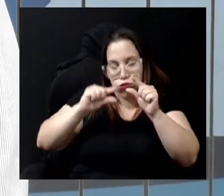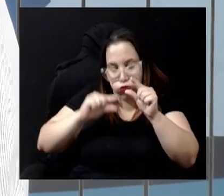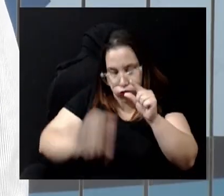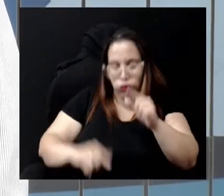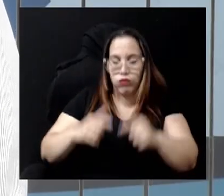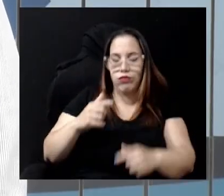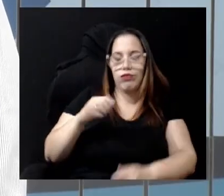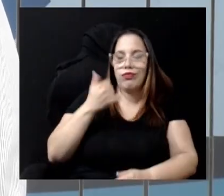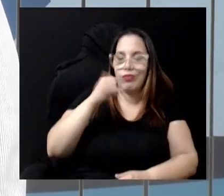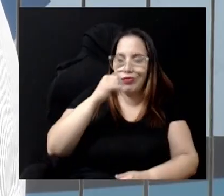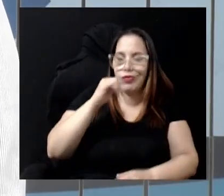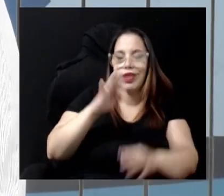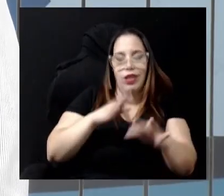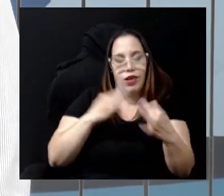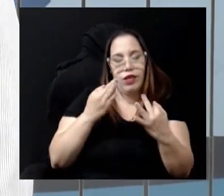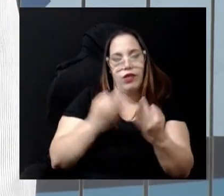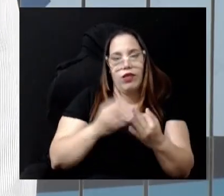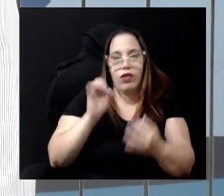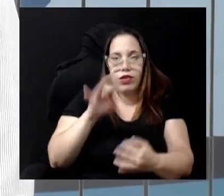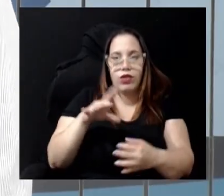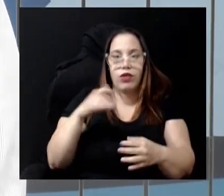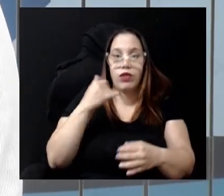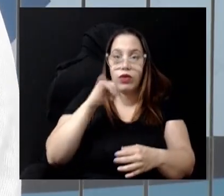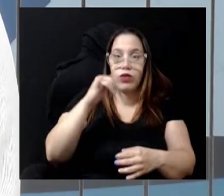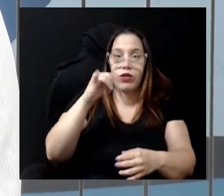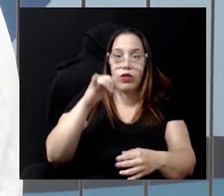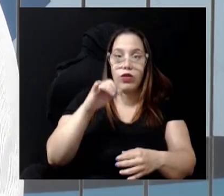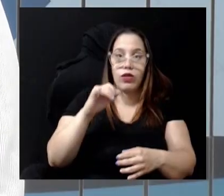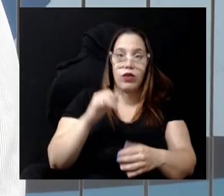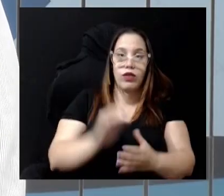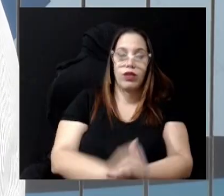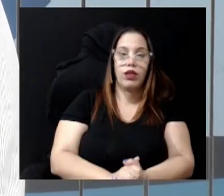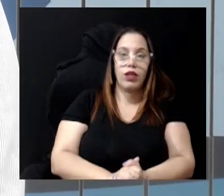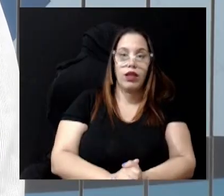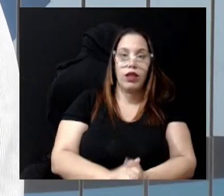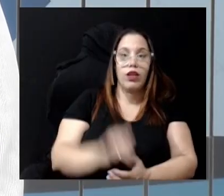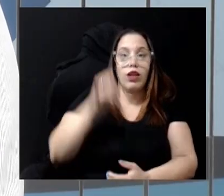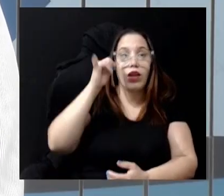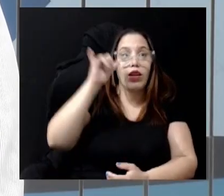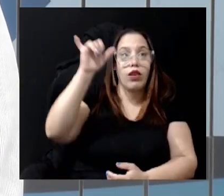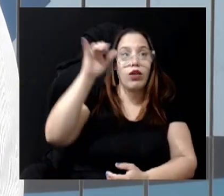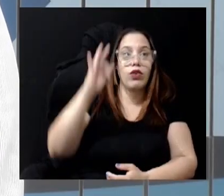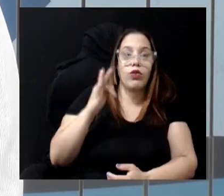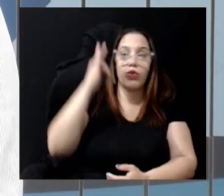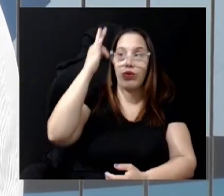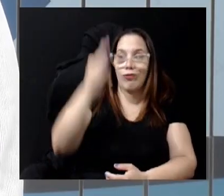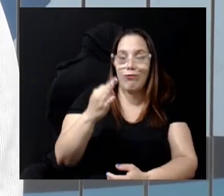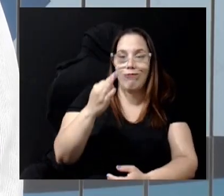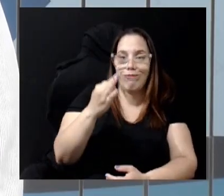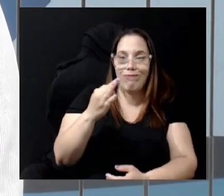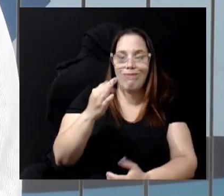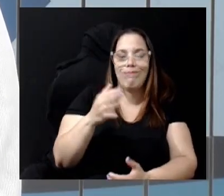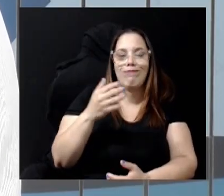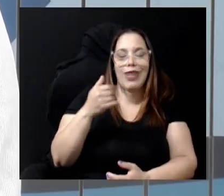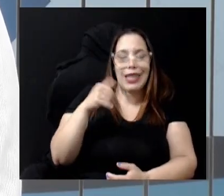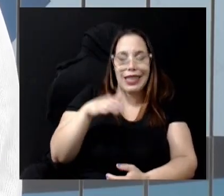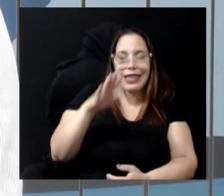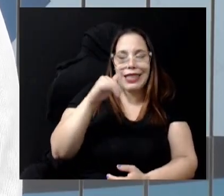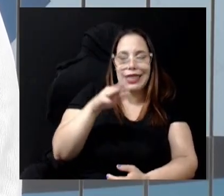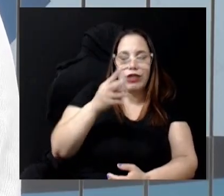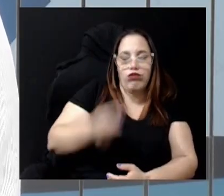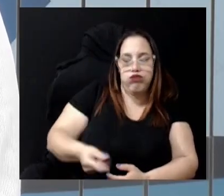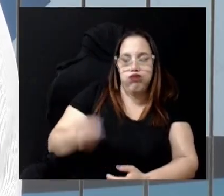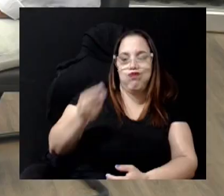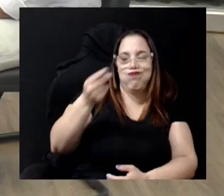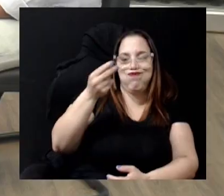família que não só o de energia. Ou evitar despesas futuras que são muito, muito mais caras do que qualquer dinheiro pode